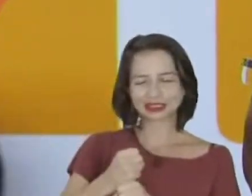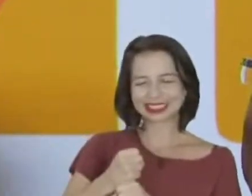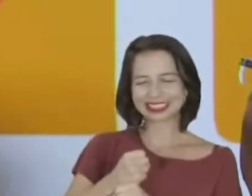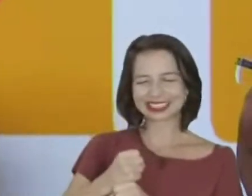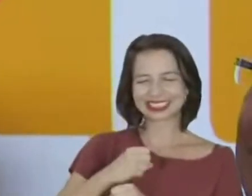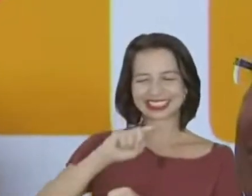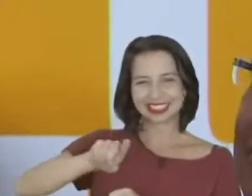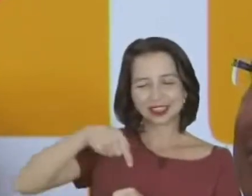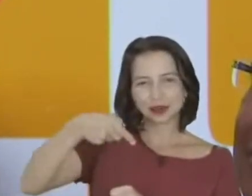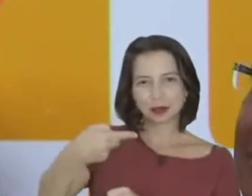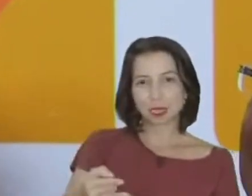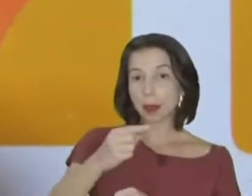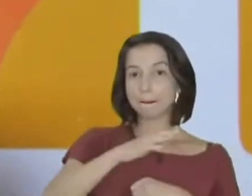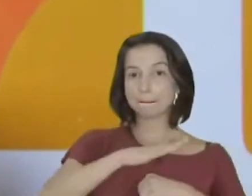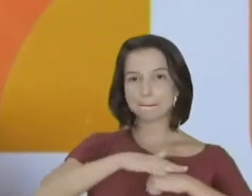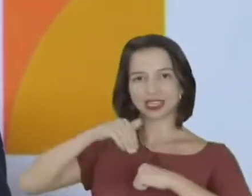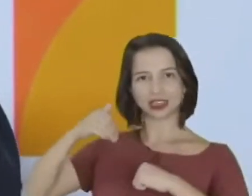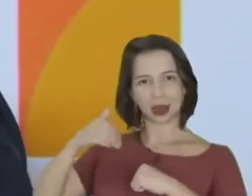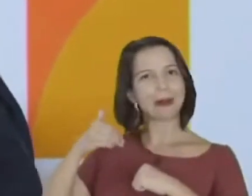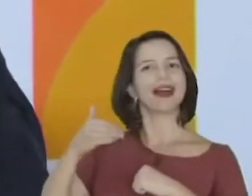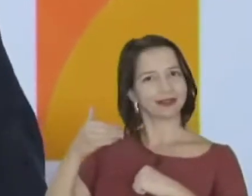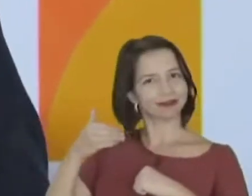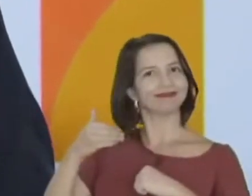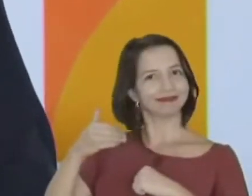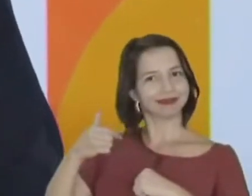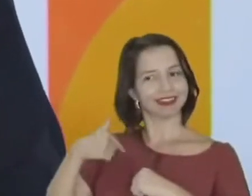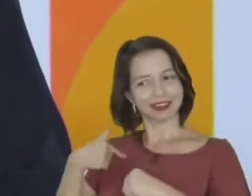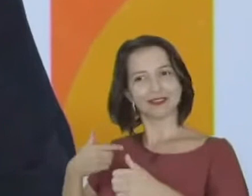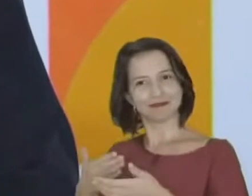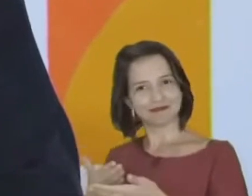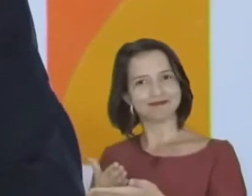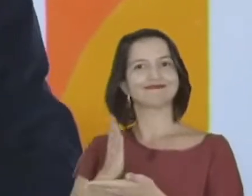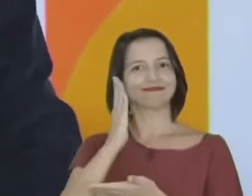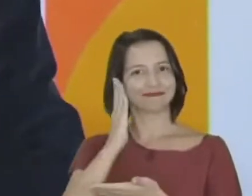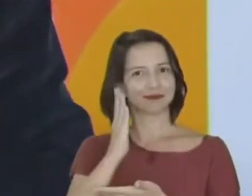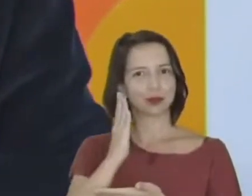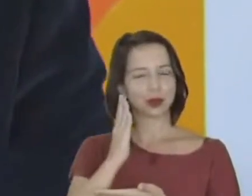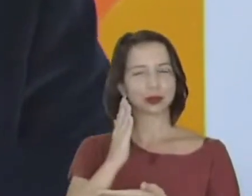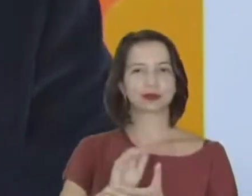agora nós temos essa figura que está aí, que eu não vou falar o nome dele.